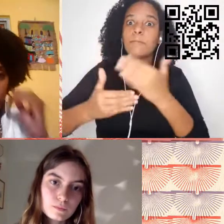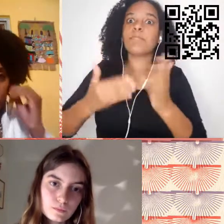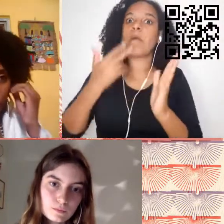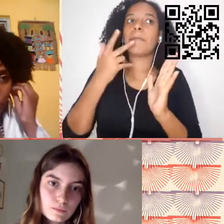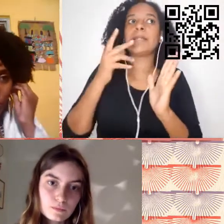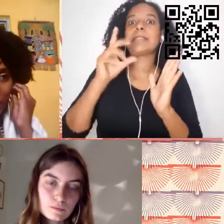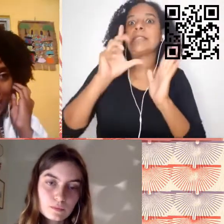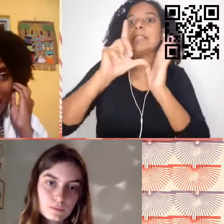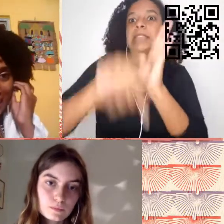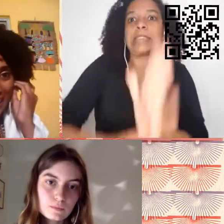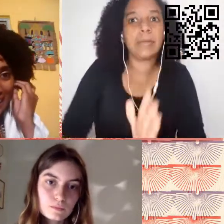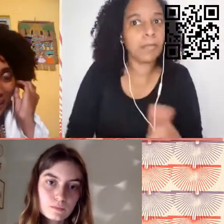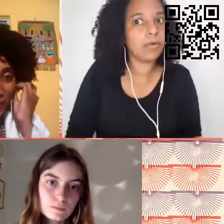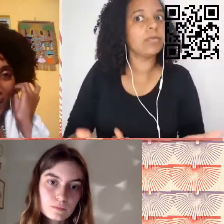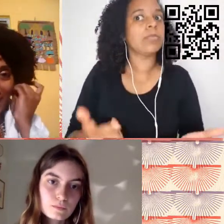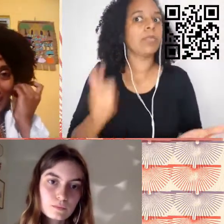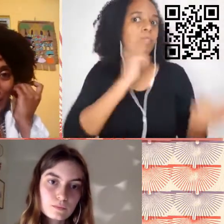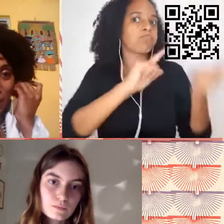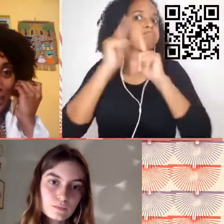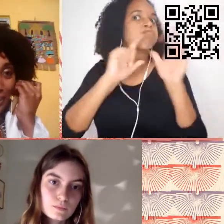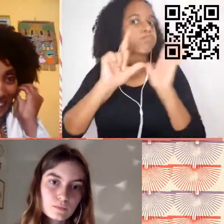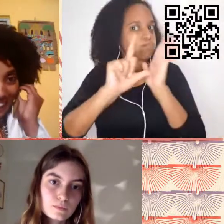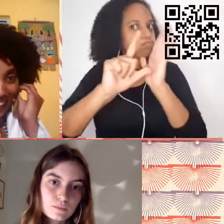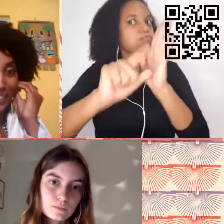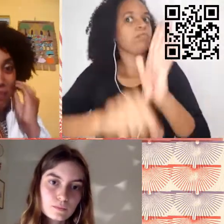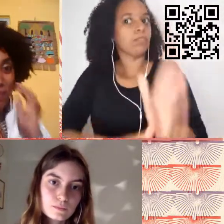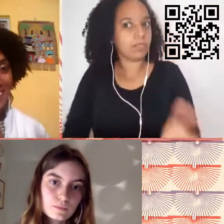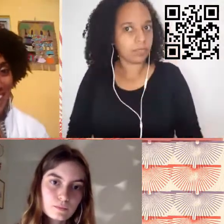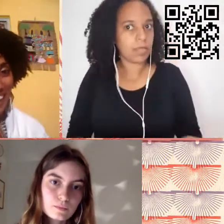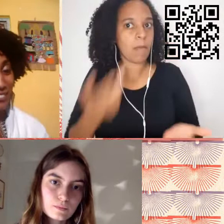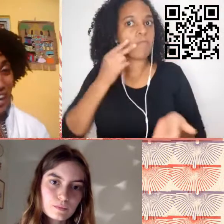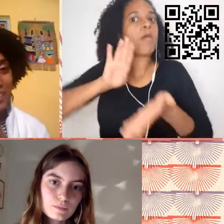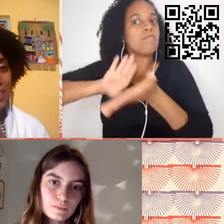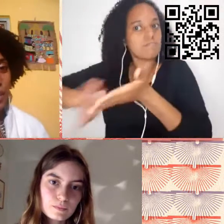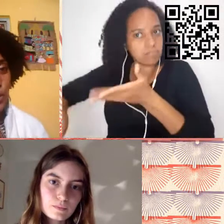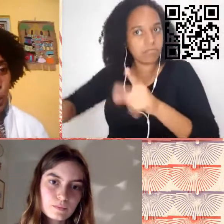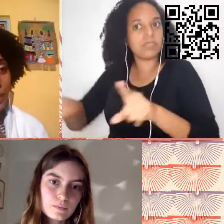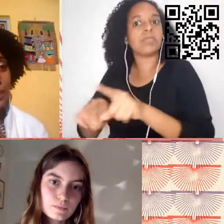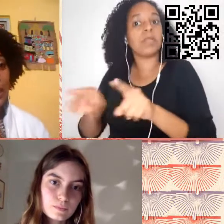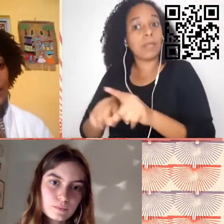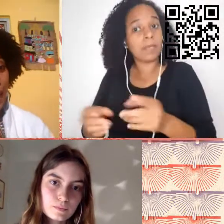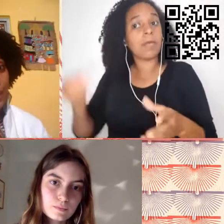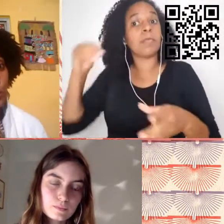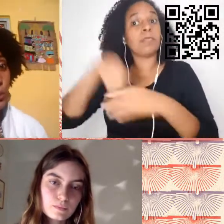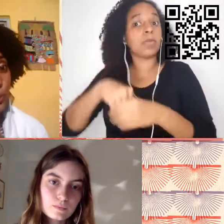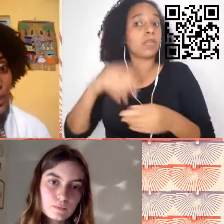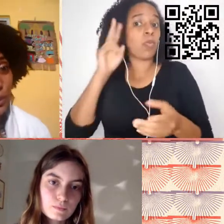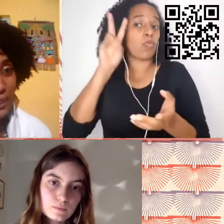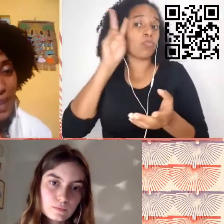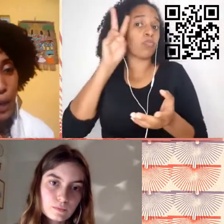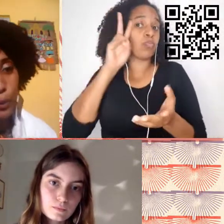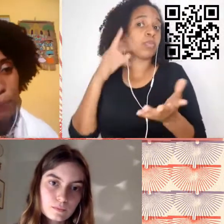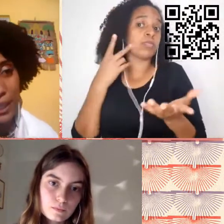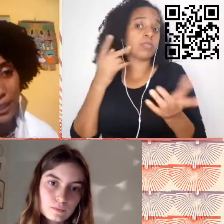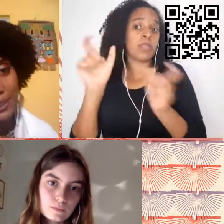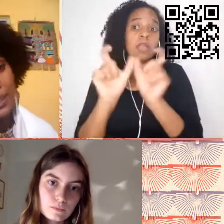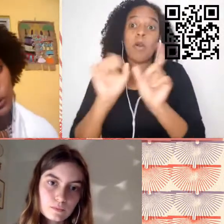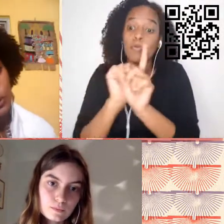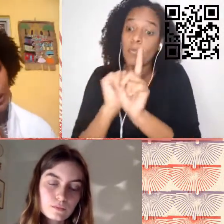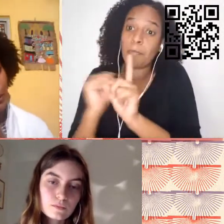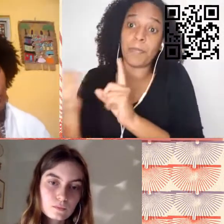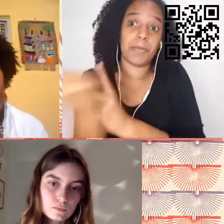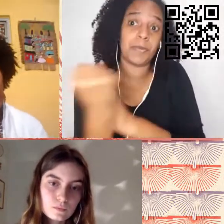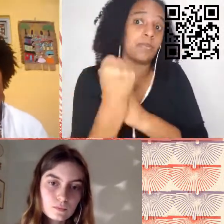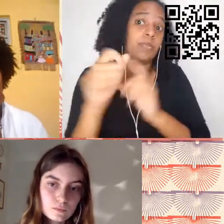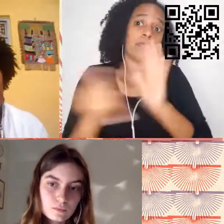né? Então, essa questão da marginalidade também traz várias questões da estrutura social do país, em que